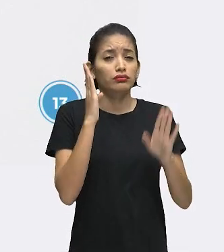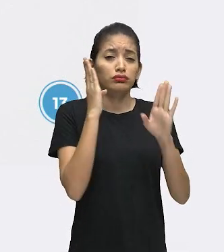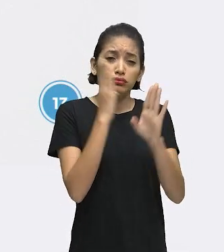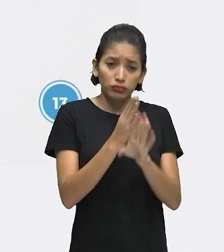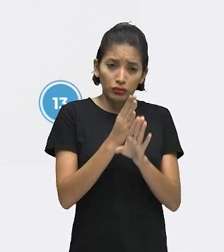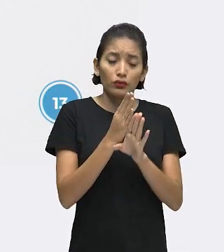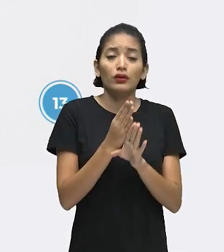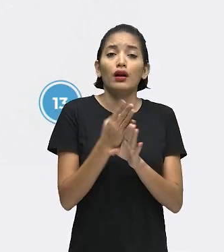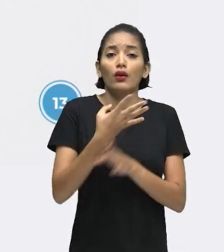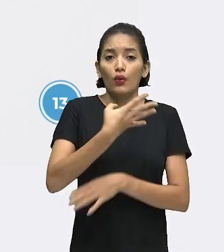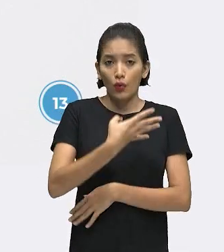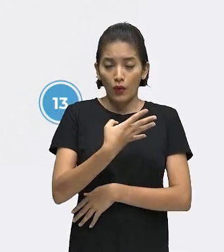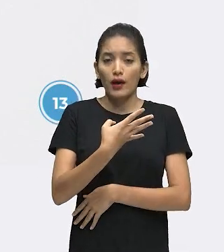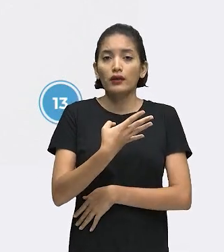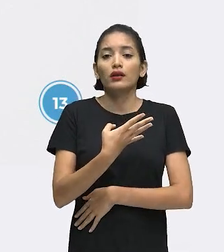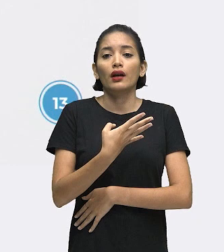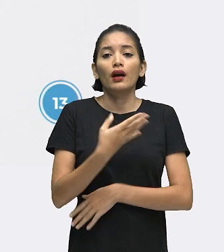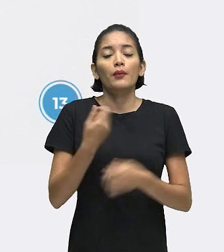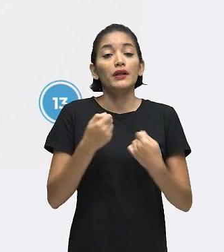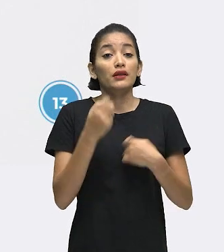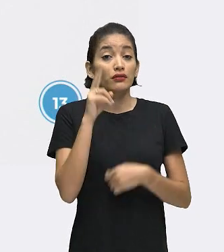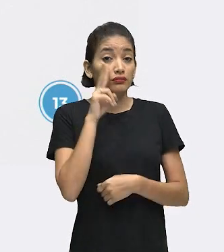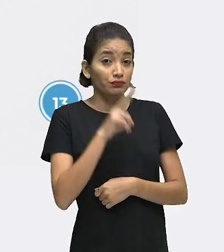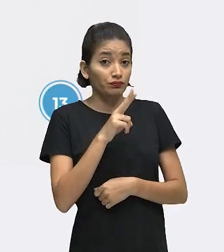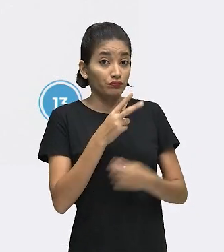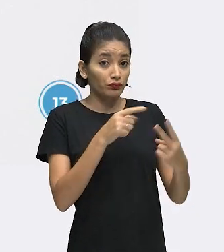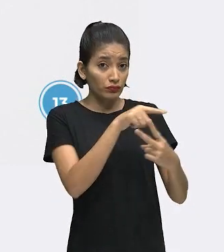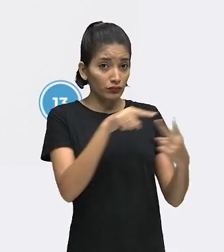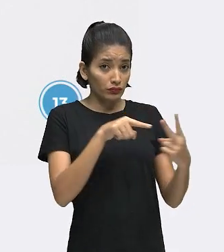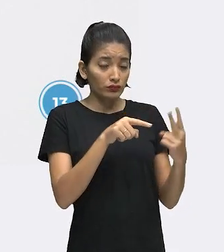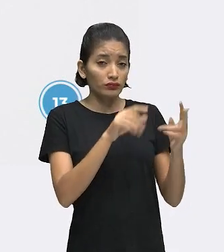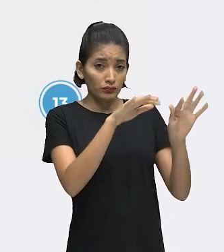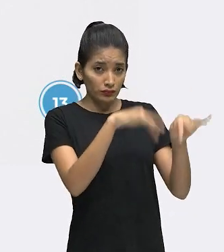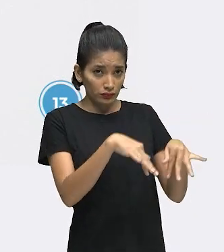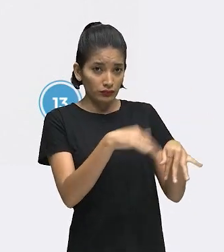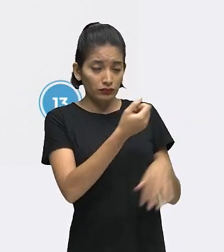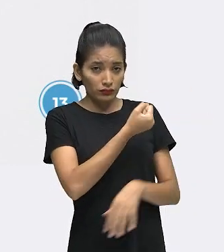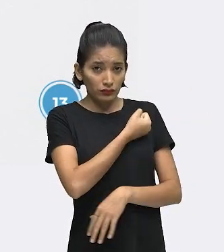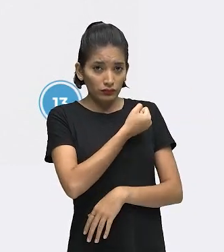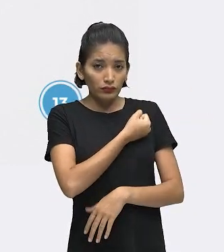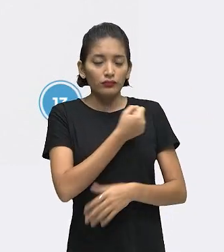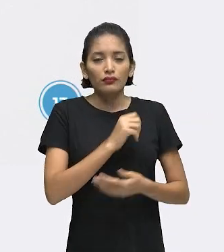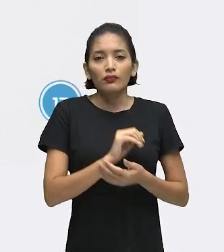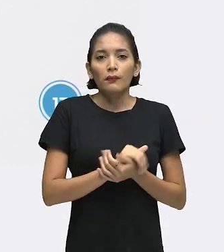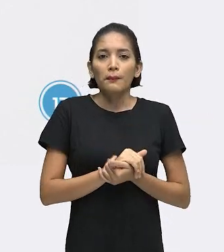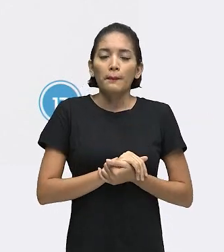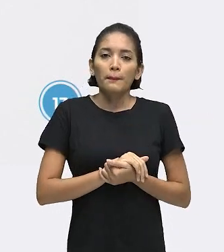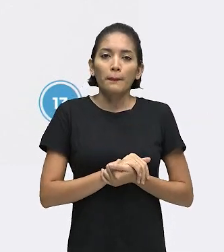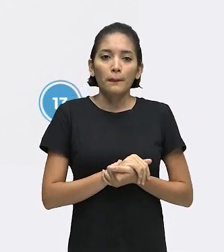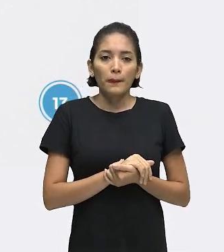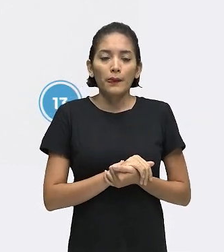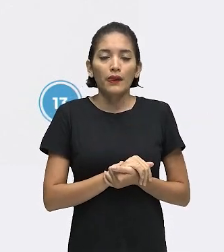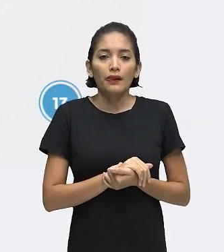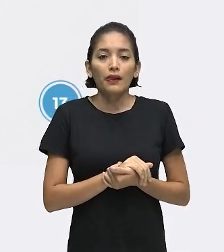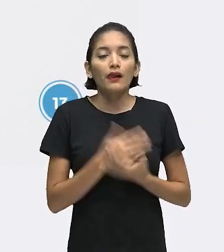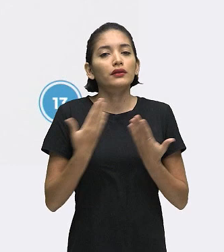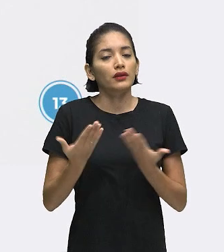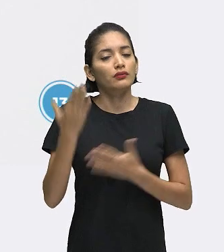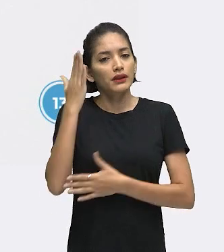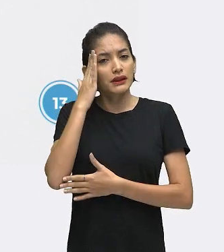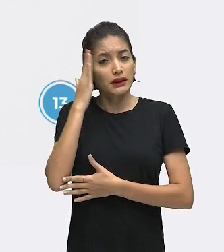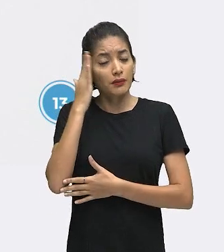por 4, a gente tem que olhar para os dois últimos algarismos. E para saber se